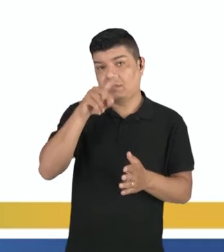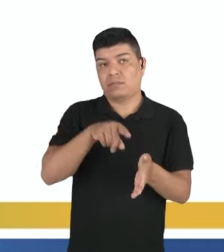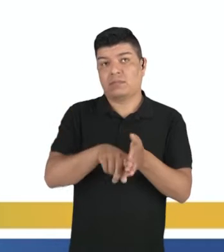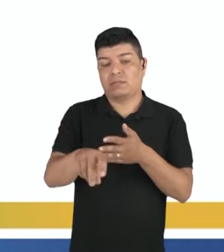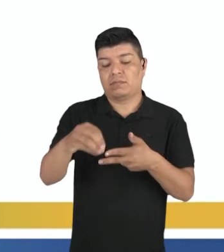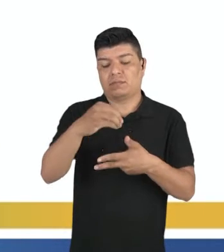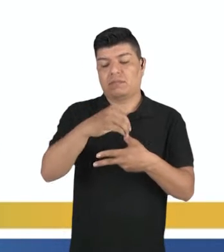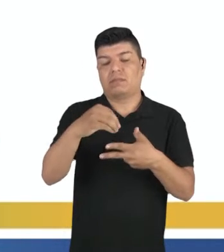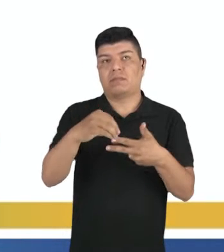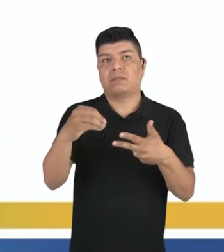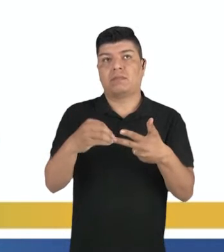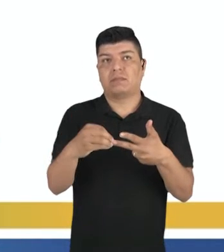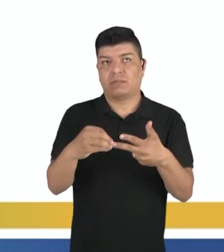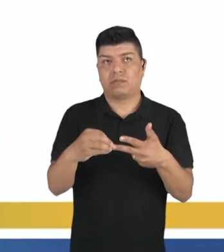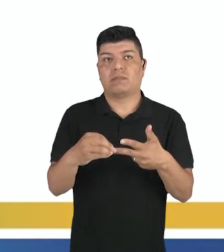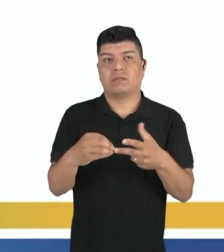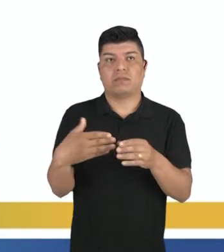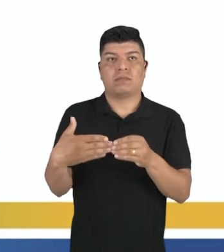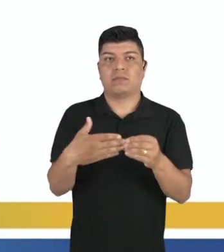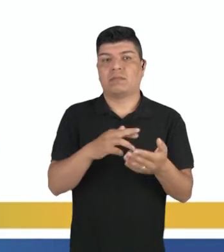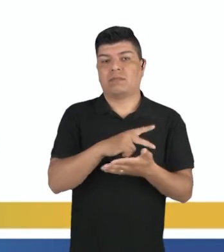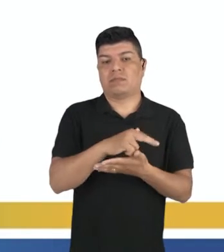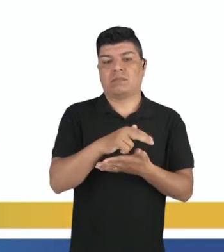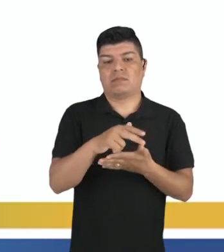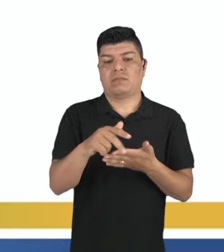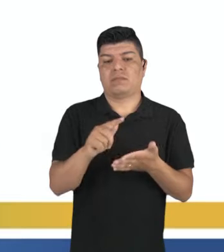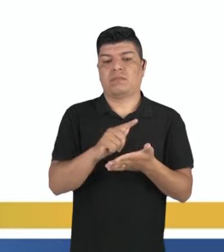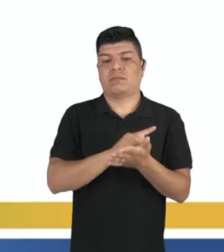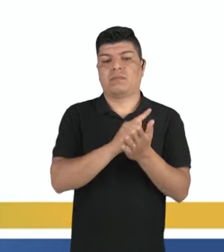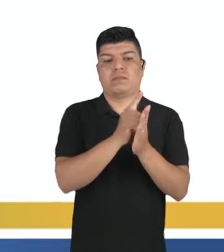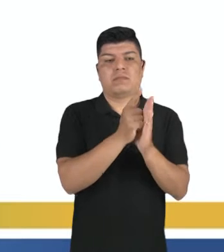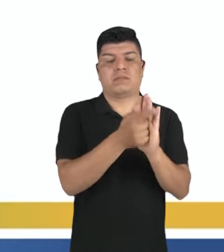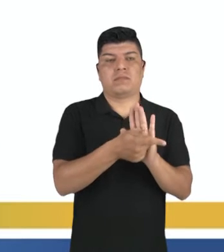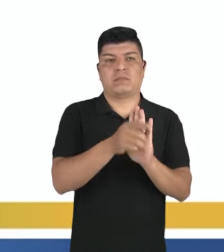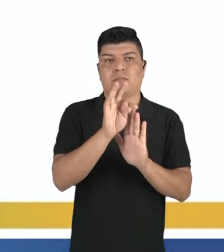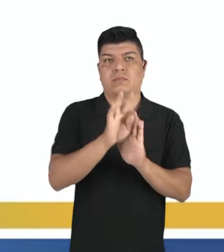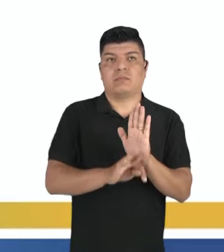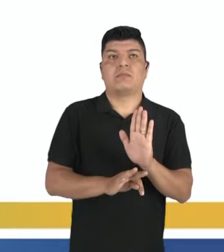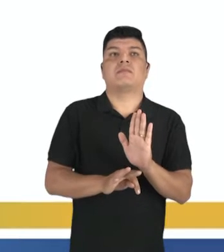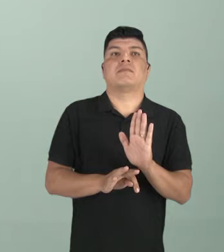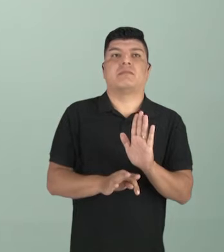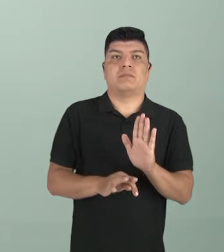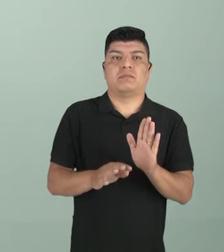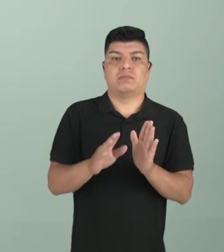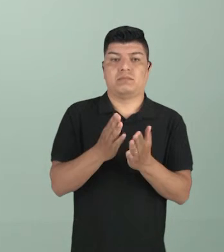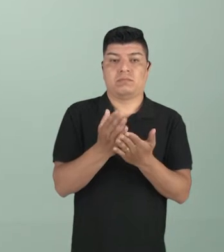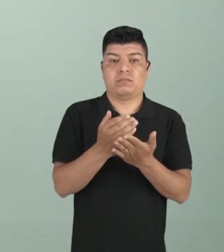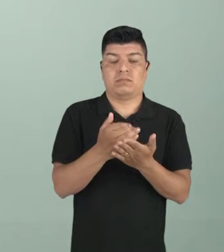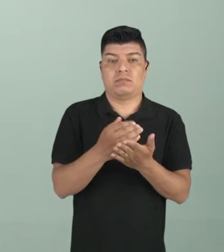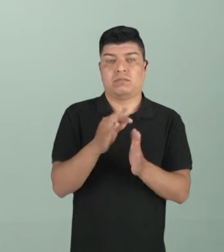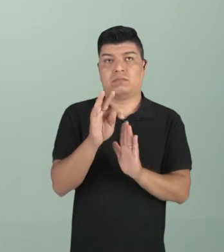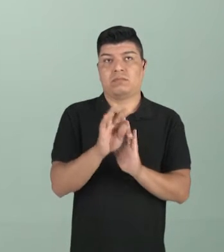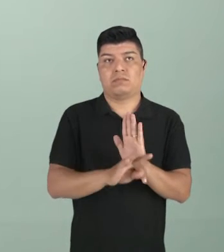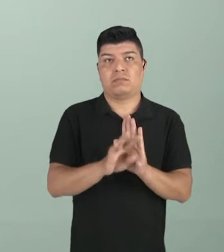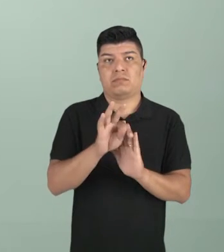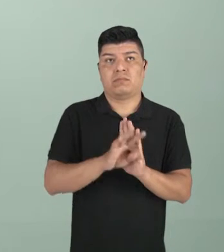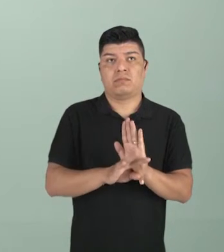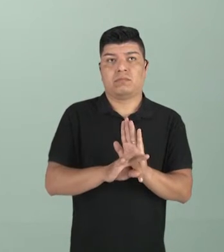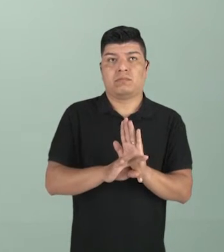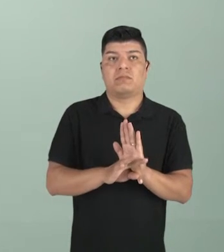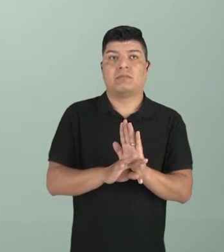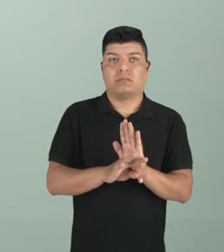do Enem elas trazem diversos gêneros textuais. E livro didático, textos de livros